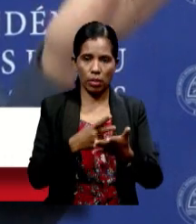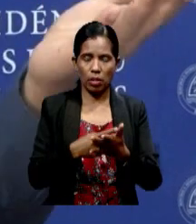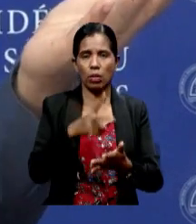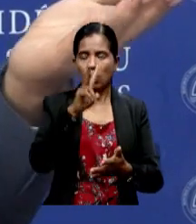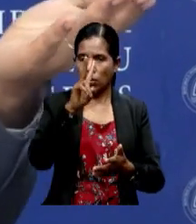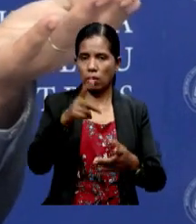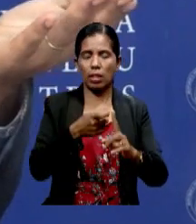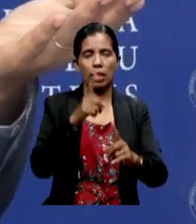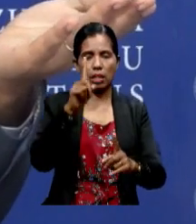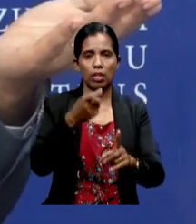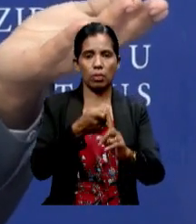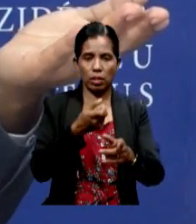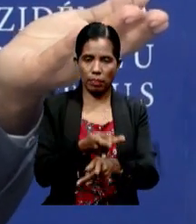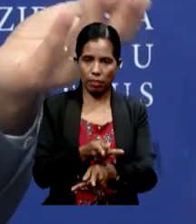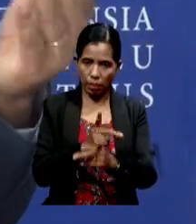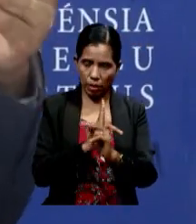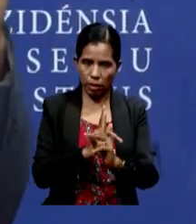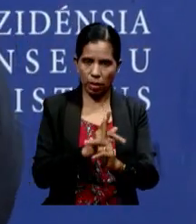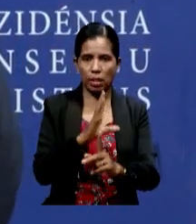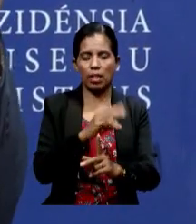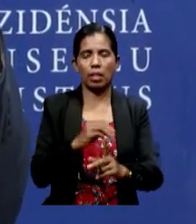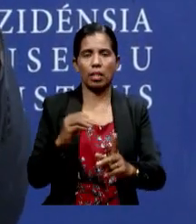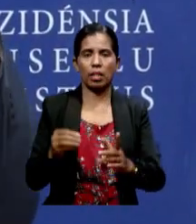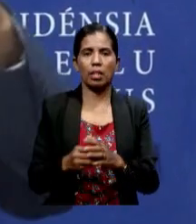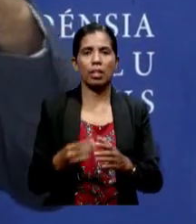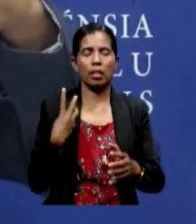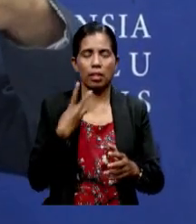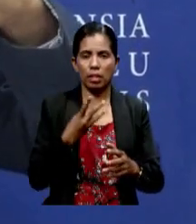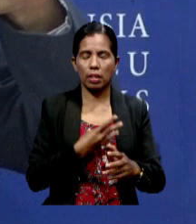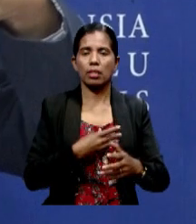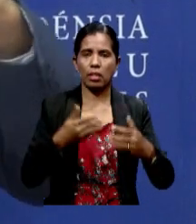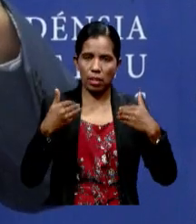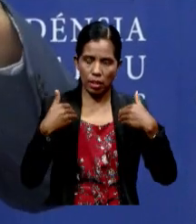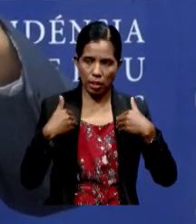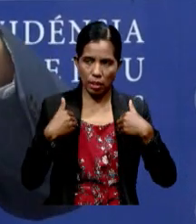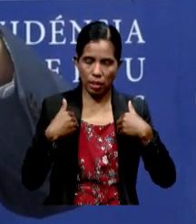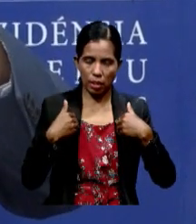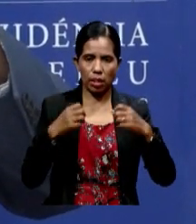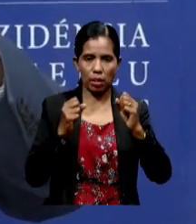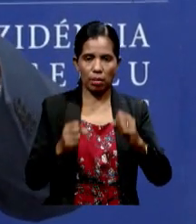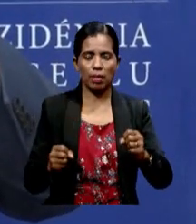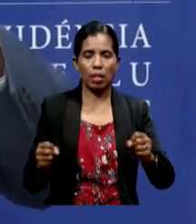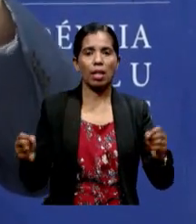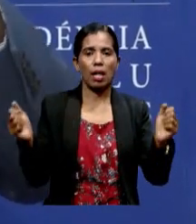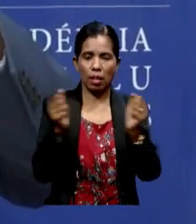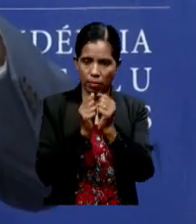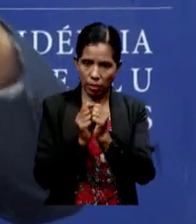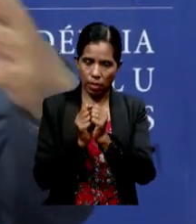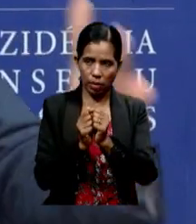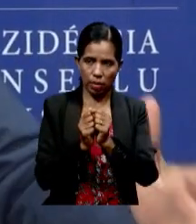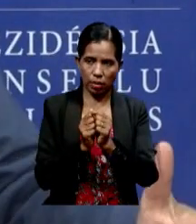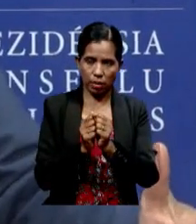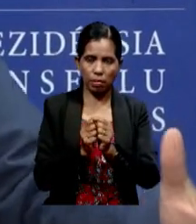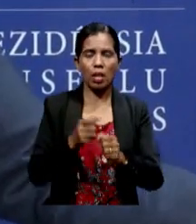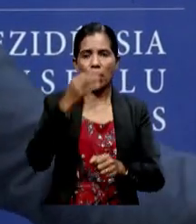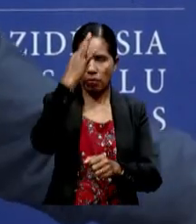vos impresto ide vos grant sei ia conectividade pa malo para que in